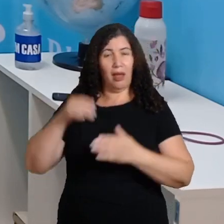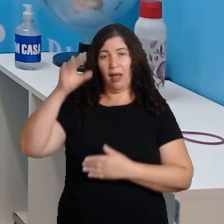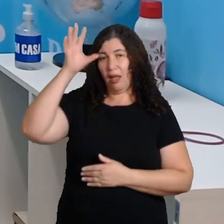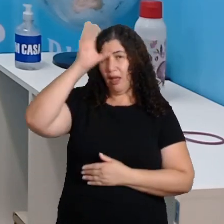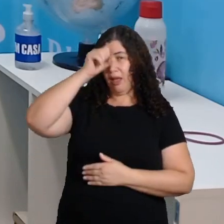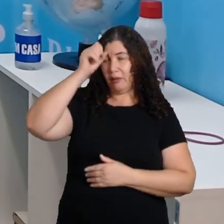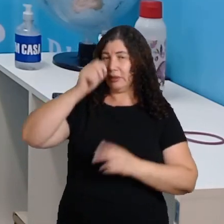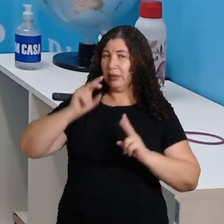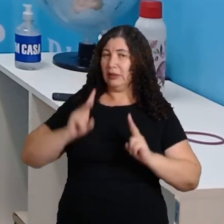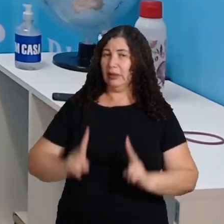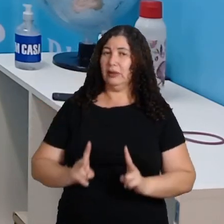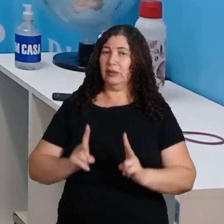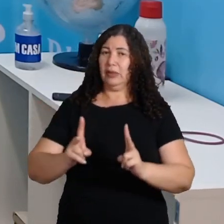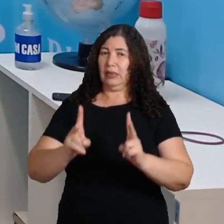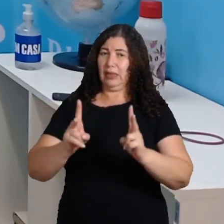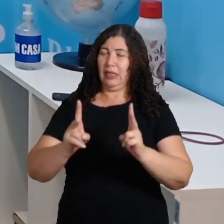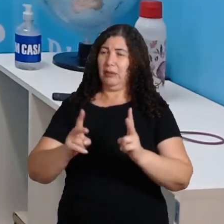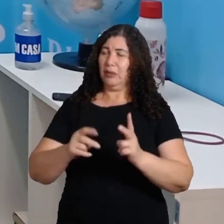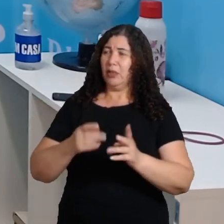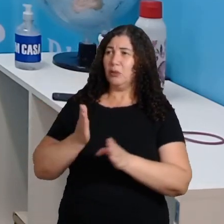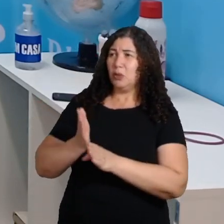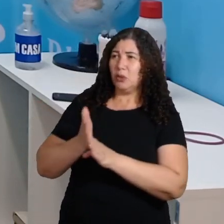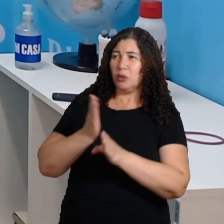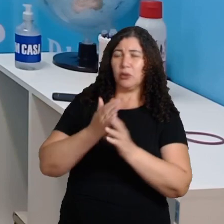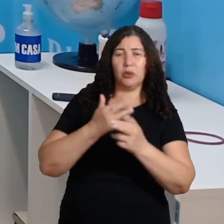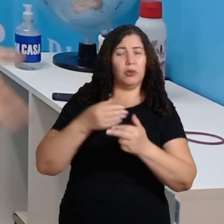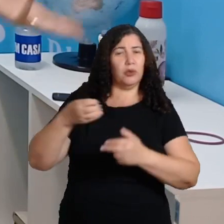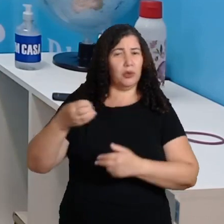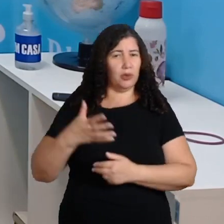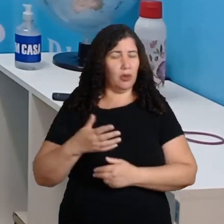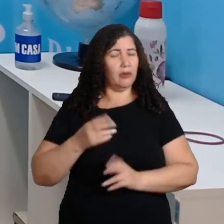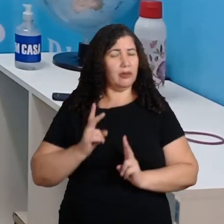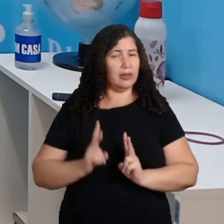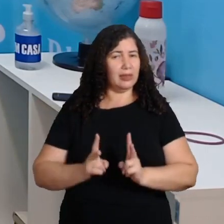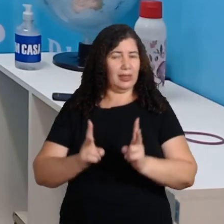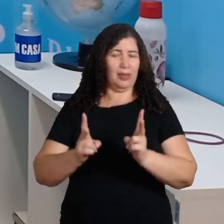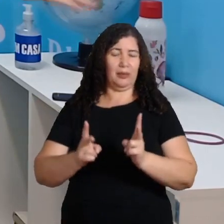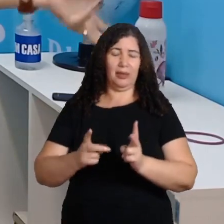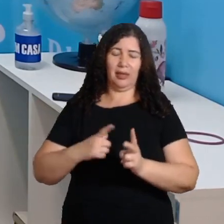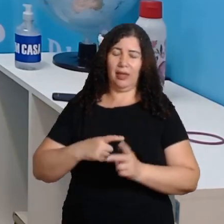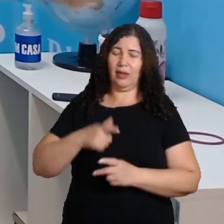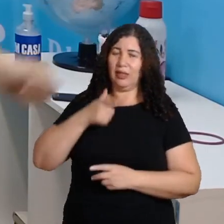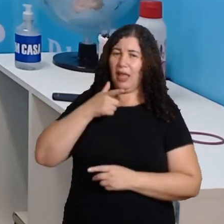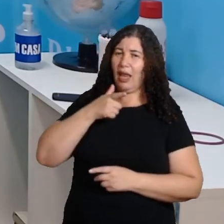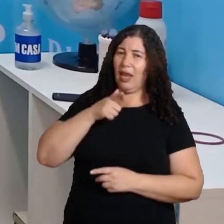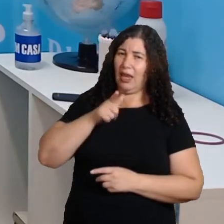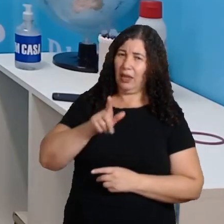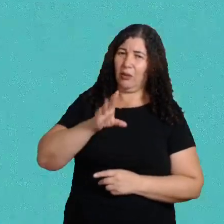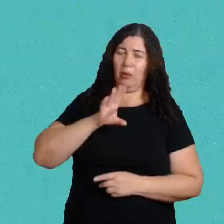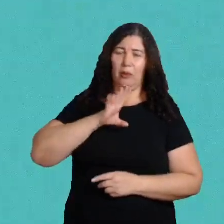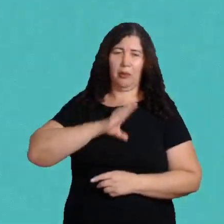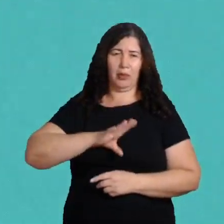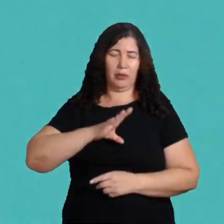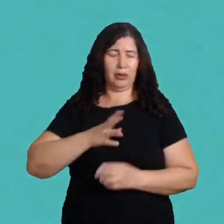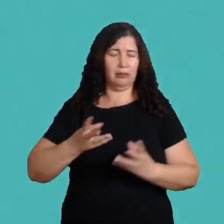aprendizado, em constantes descobertas em relação ao nosso rico idioma, que é a língua